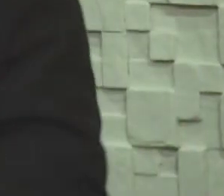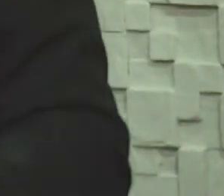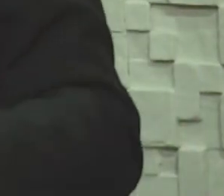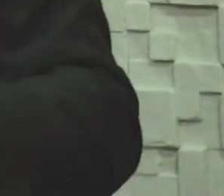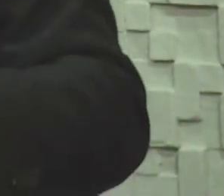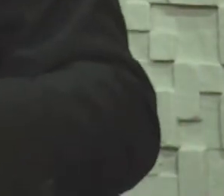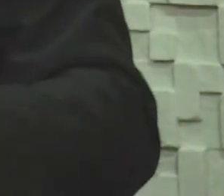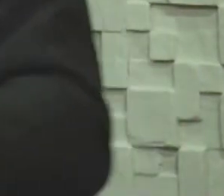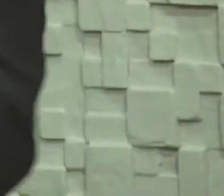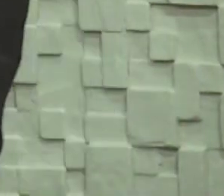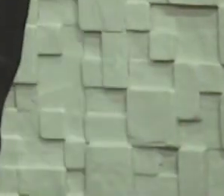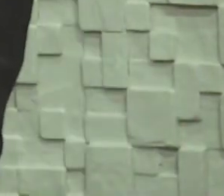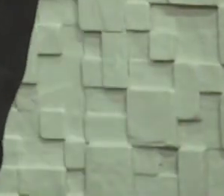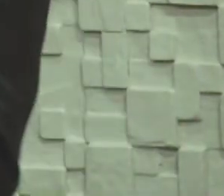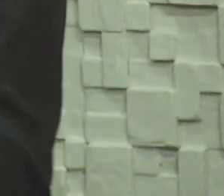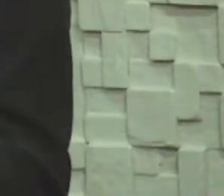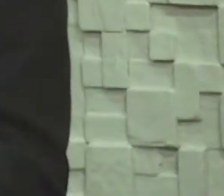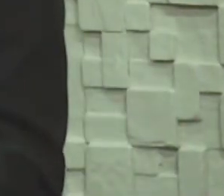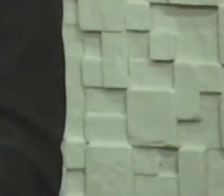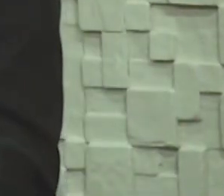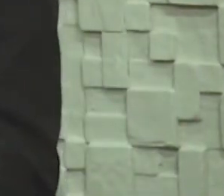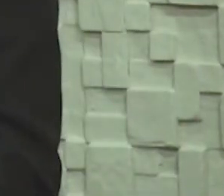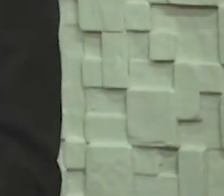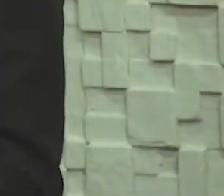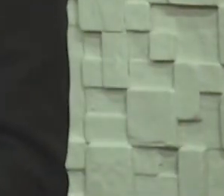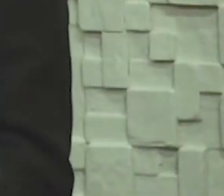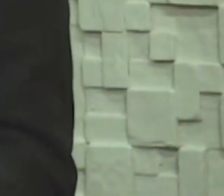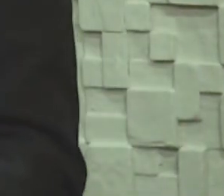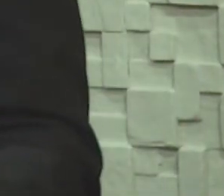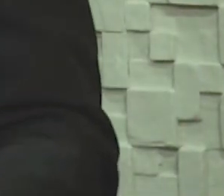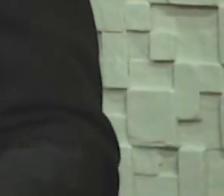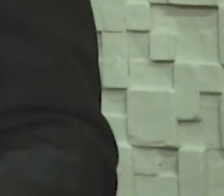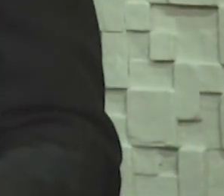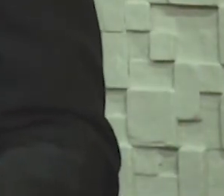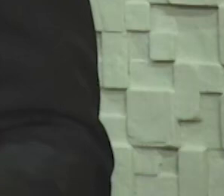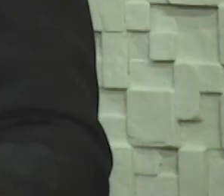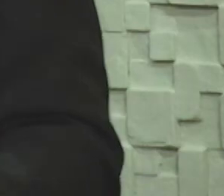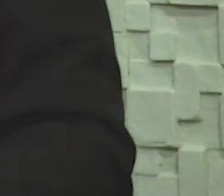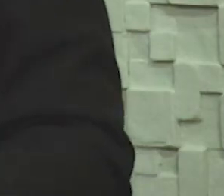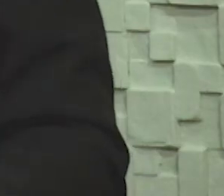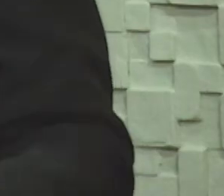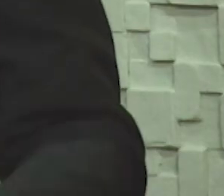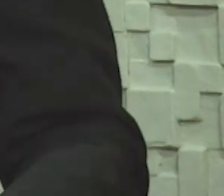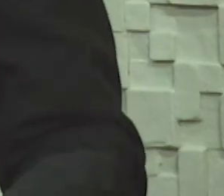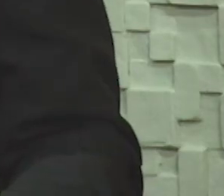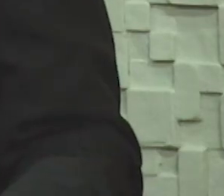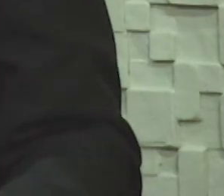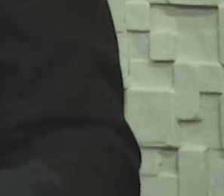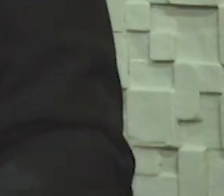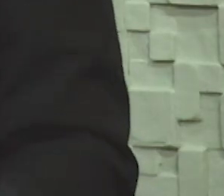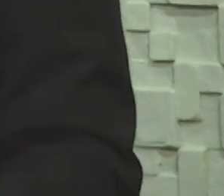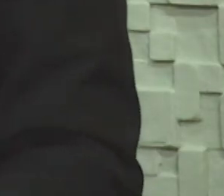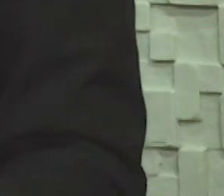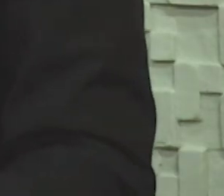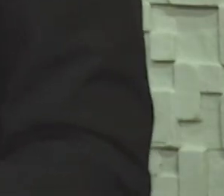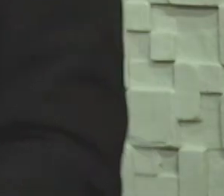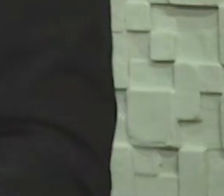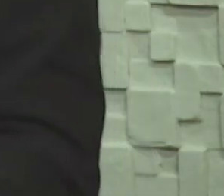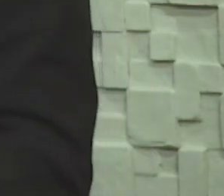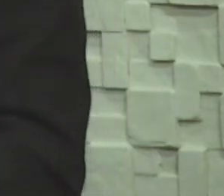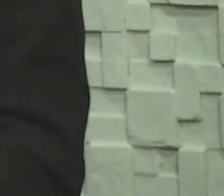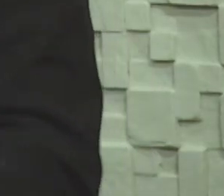os deficientes visuais começaram a passar o dedo e começaram a ler a bíblia né então parabéns sociedade bíblica vida longa né